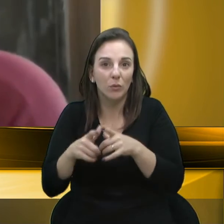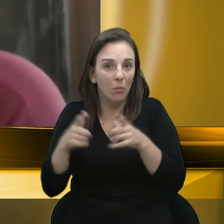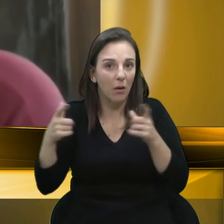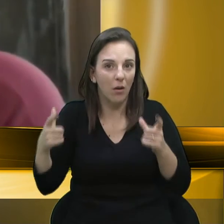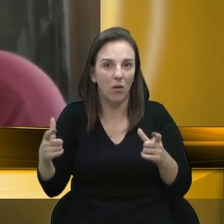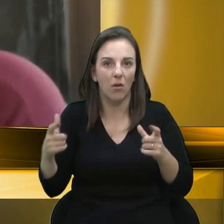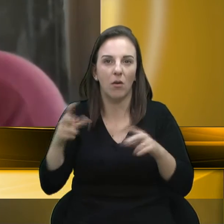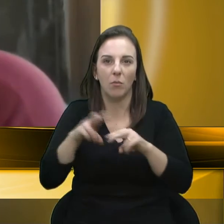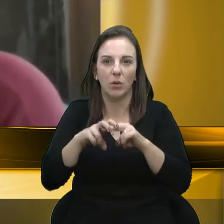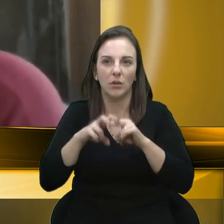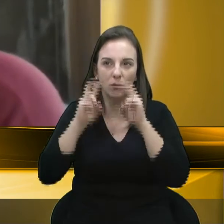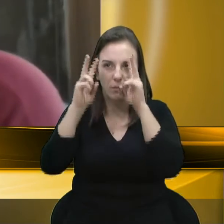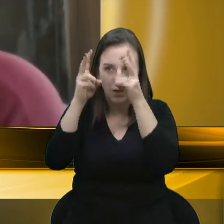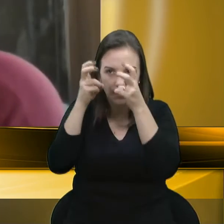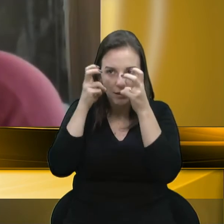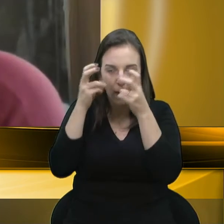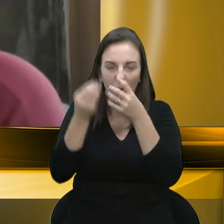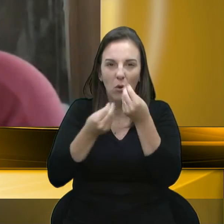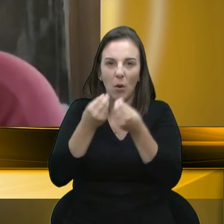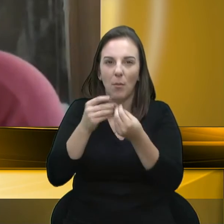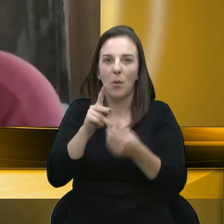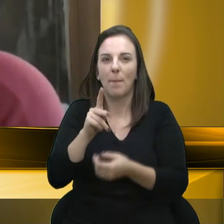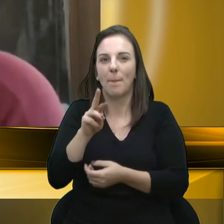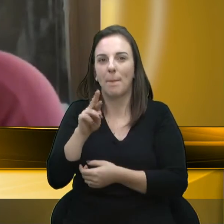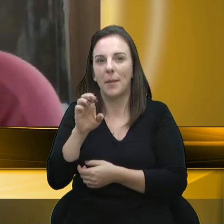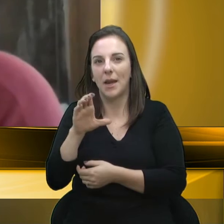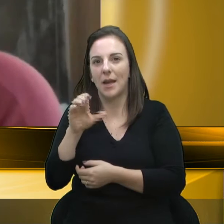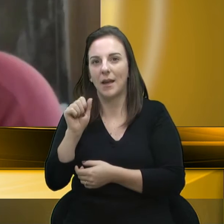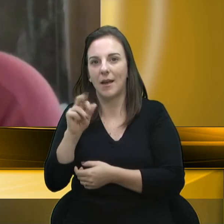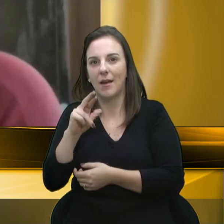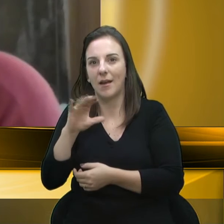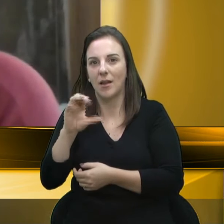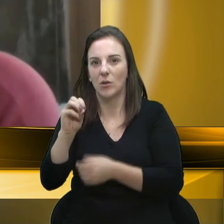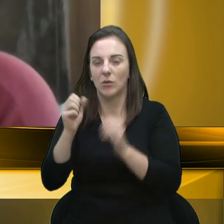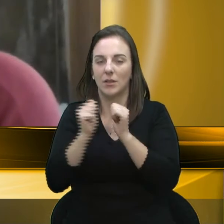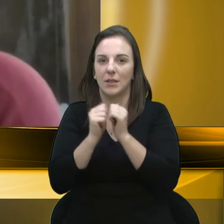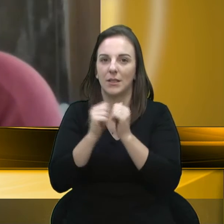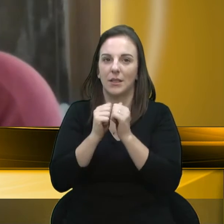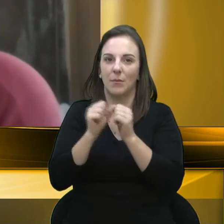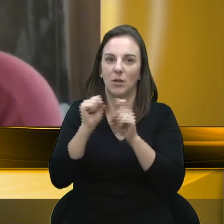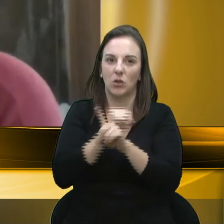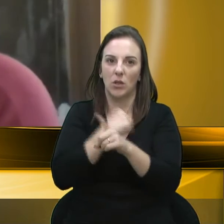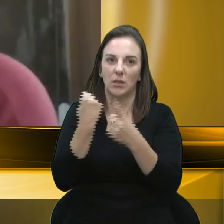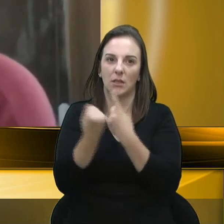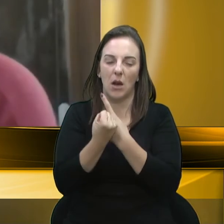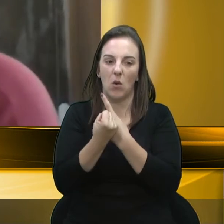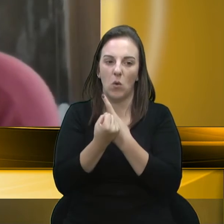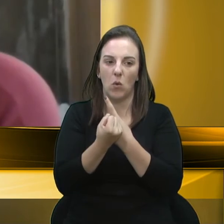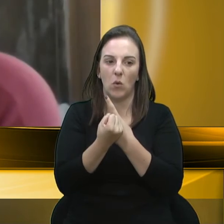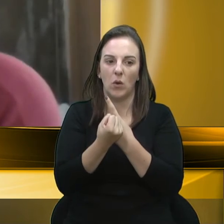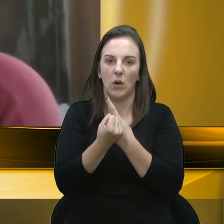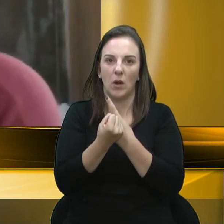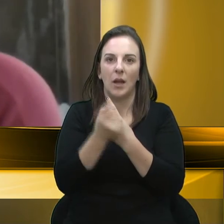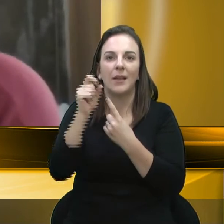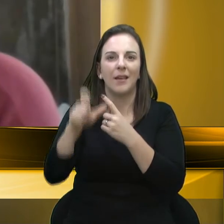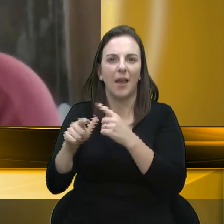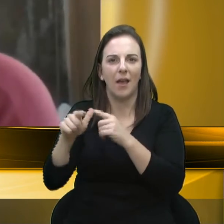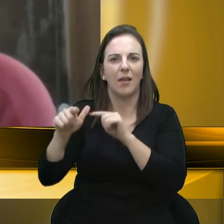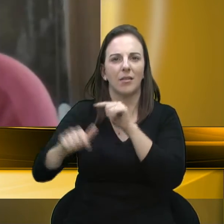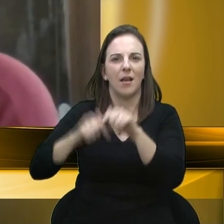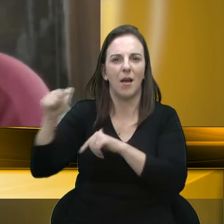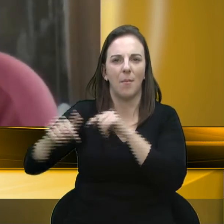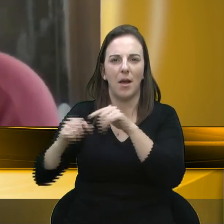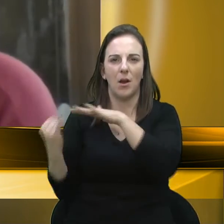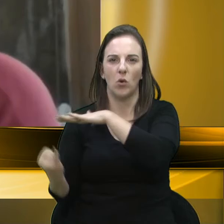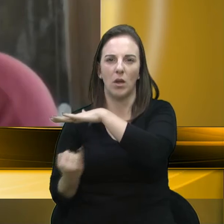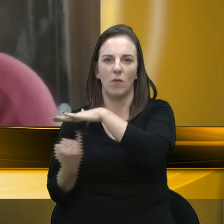do nosso sistema de proteção social. Em particular, os trabalhadores informais, que constituem mais de 40% da